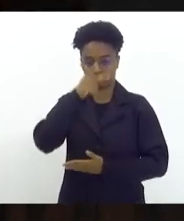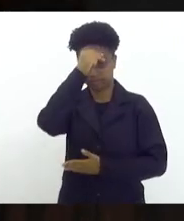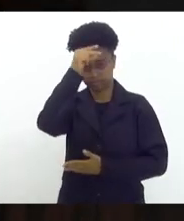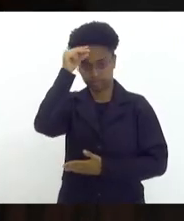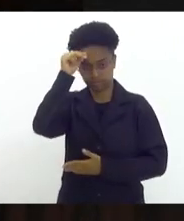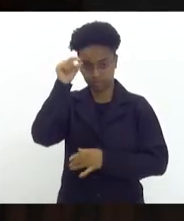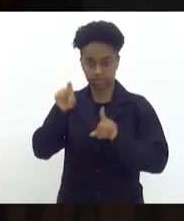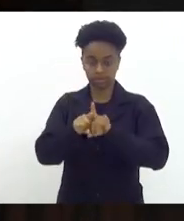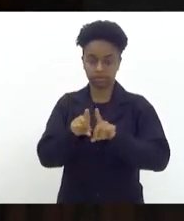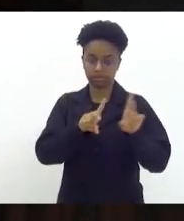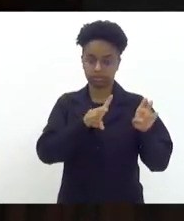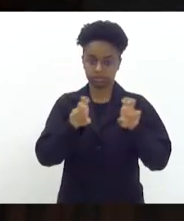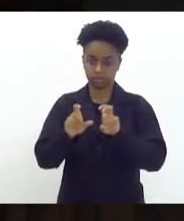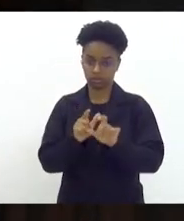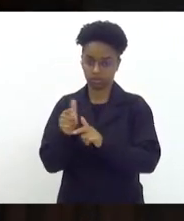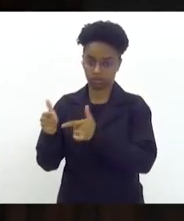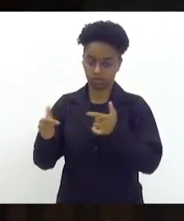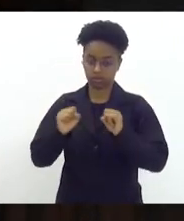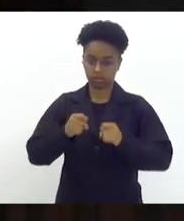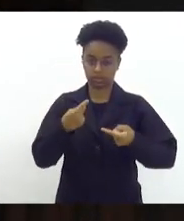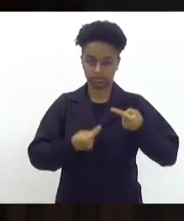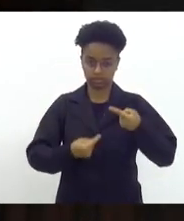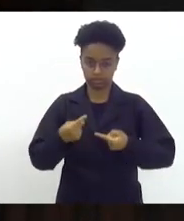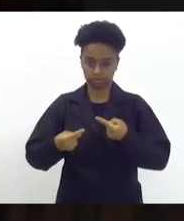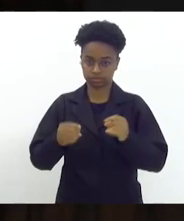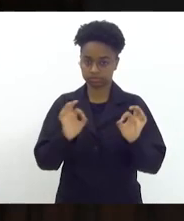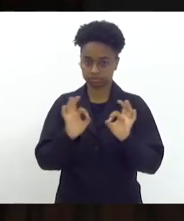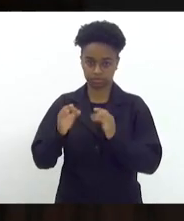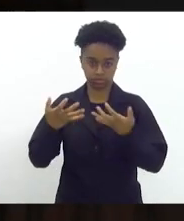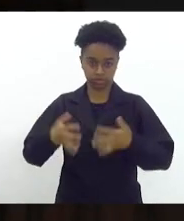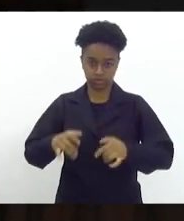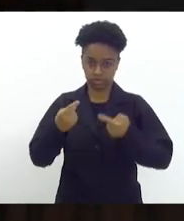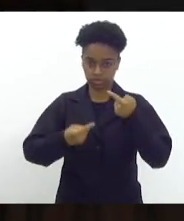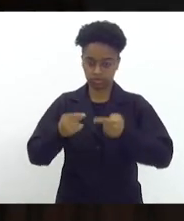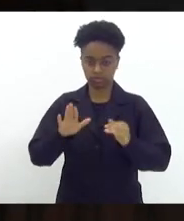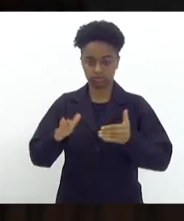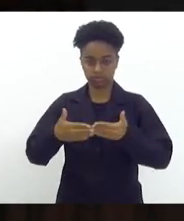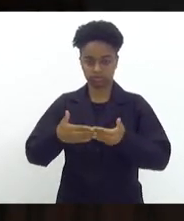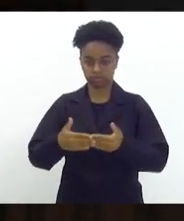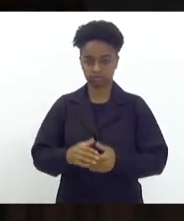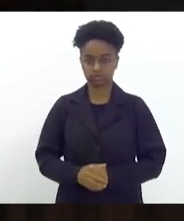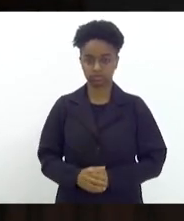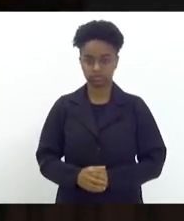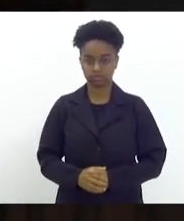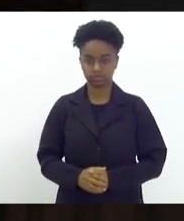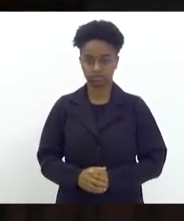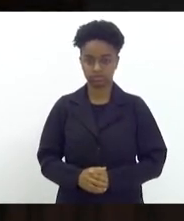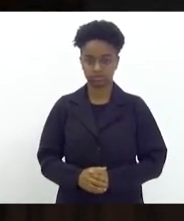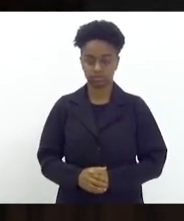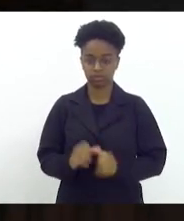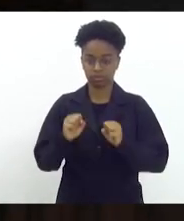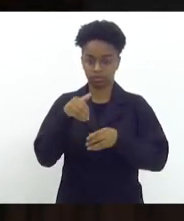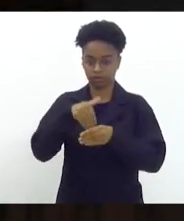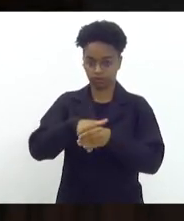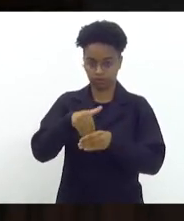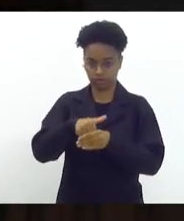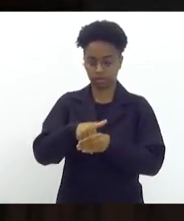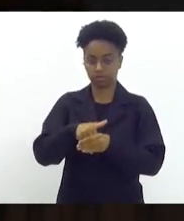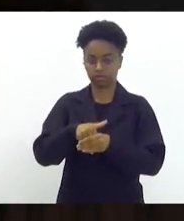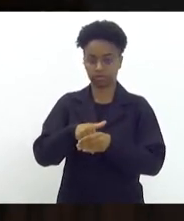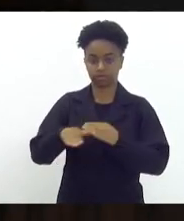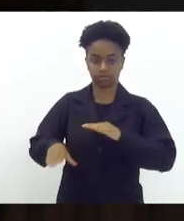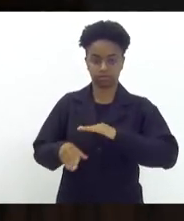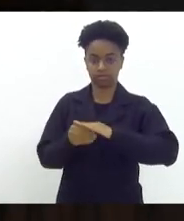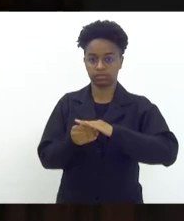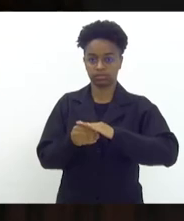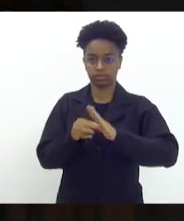da outras providências em discussão nós vendo Quem Queira discutir encerrado e discussão em votação a emenda de